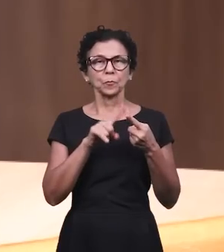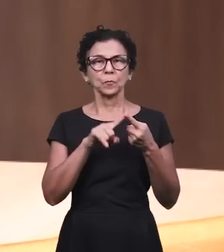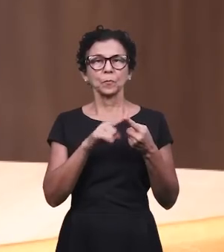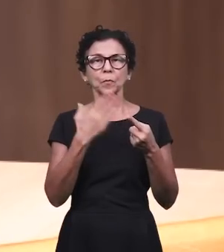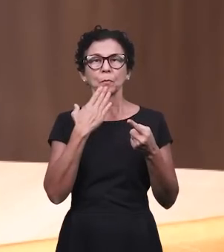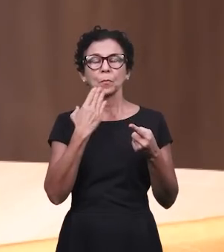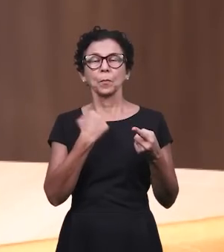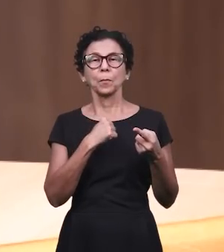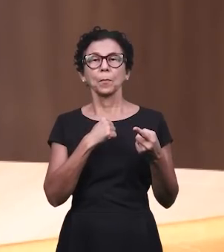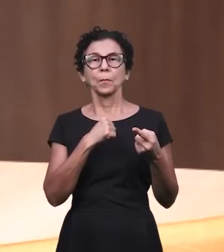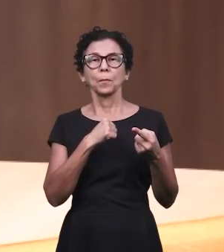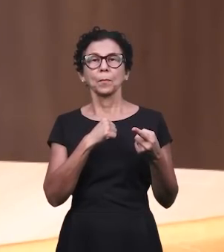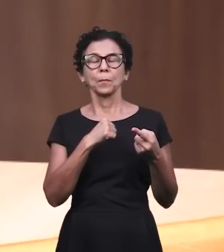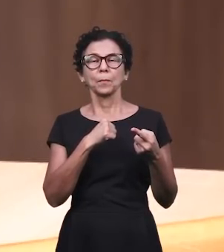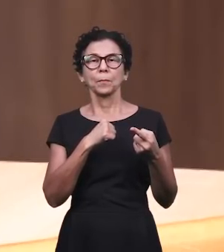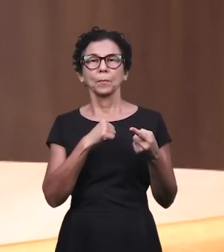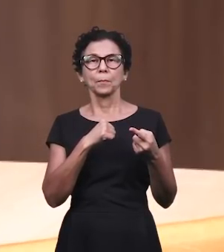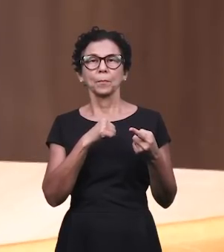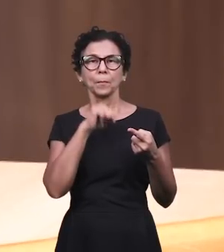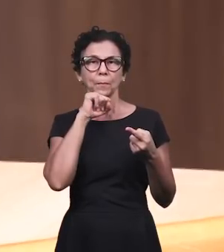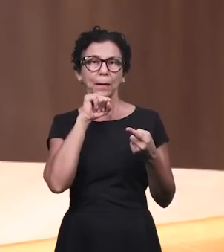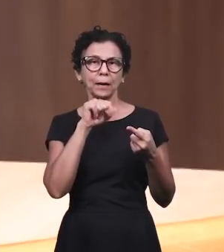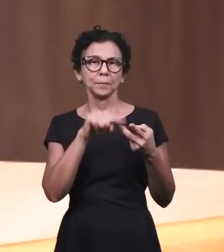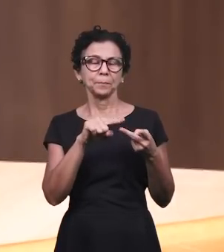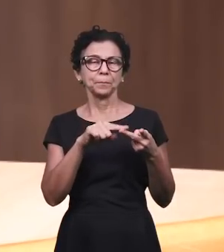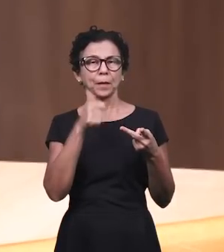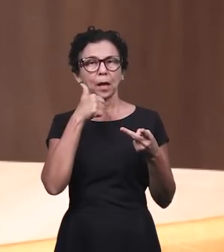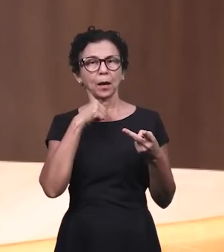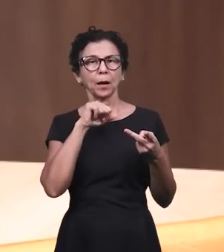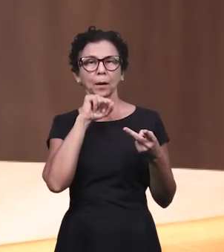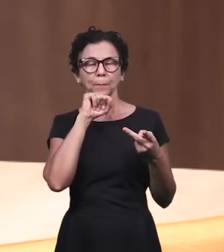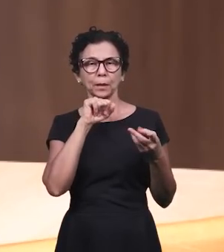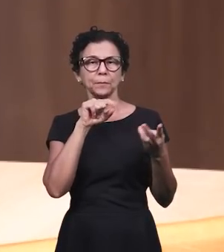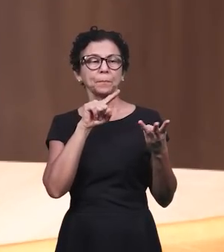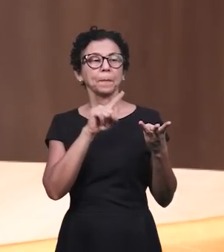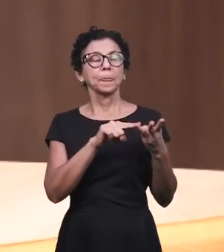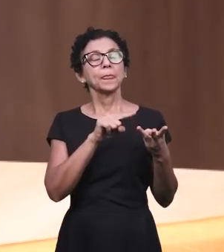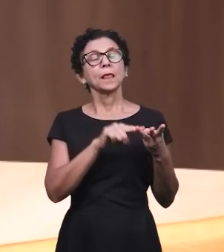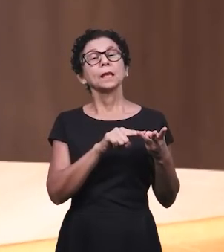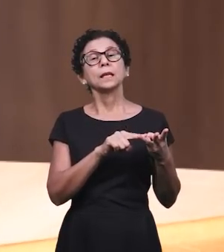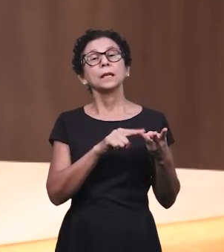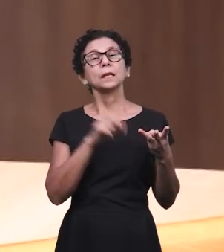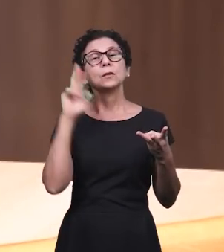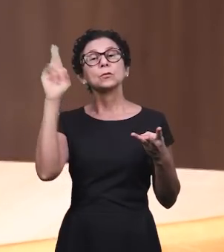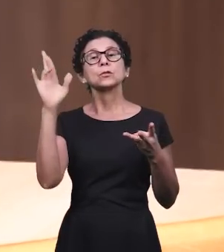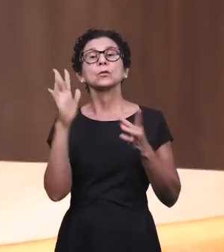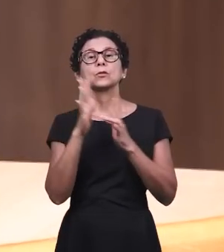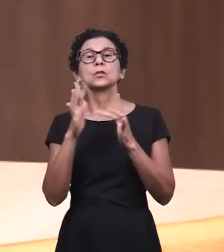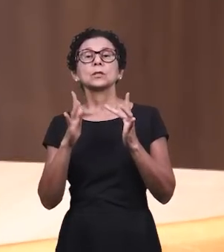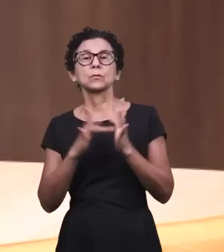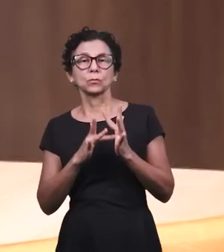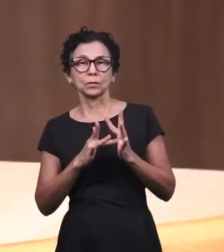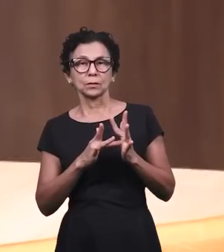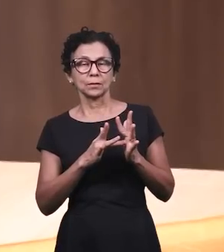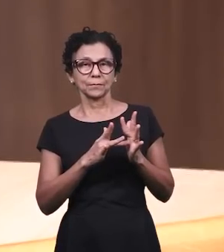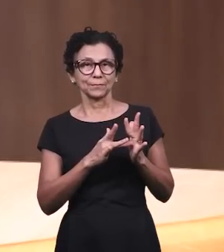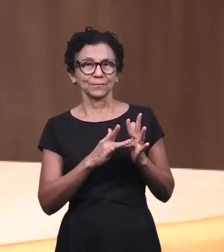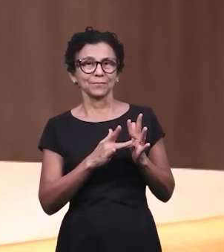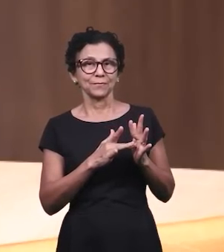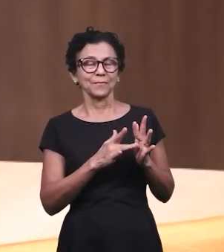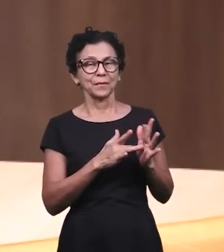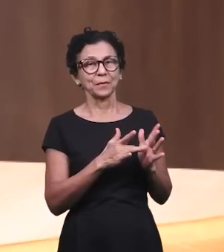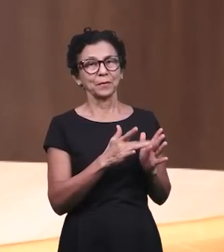Ali era a casa de morte. Então o milagre foi o Senhor que fez. Mas qual foi a parte que o Senhor passou para os pais